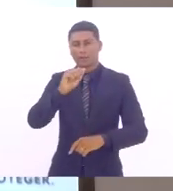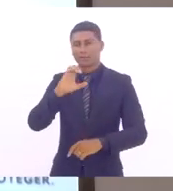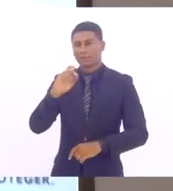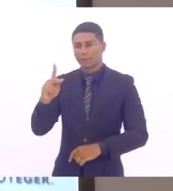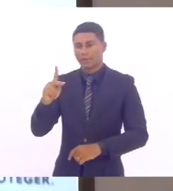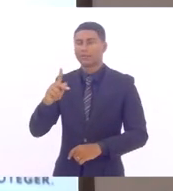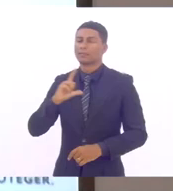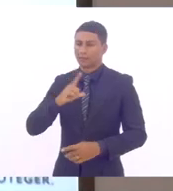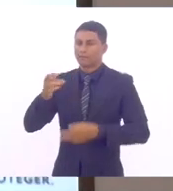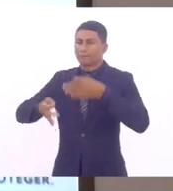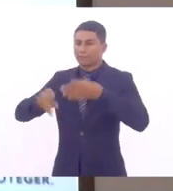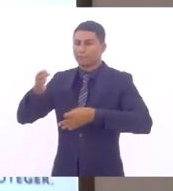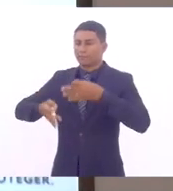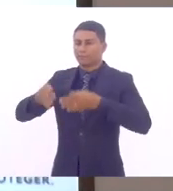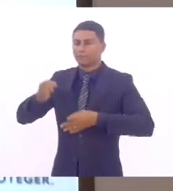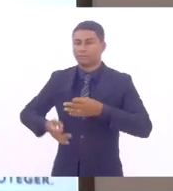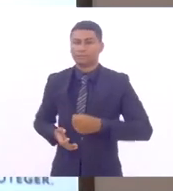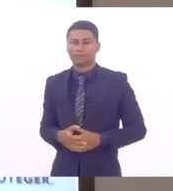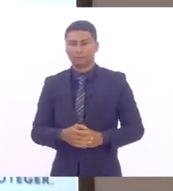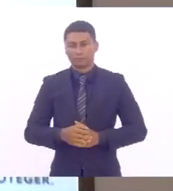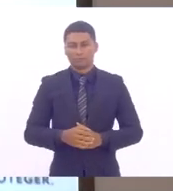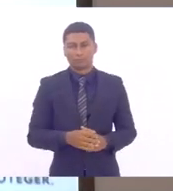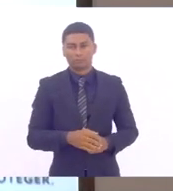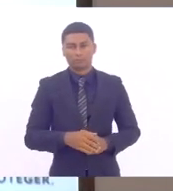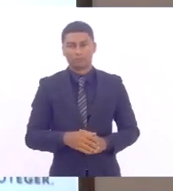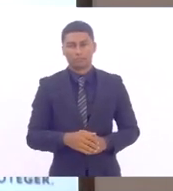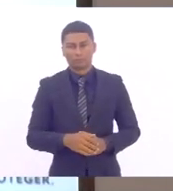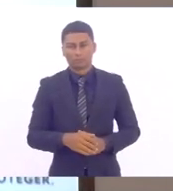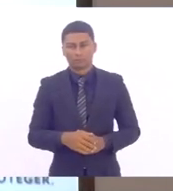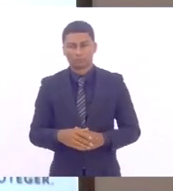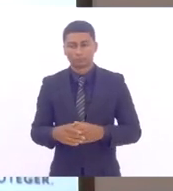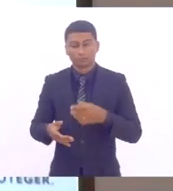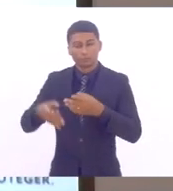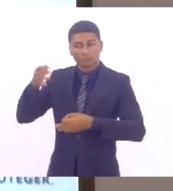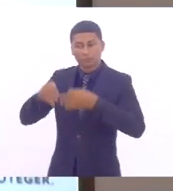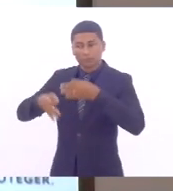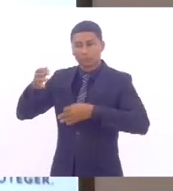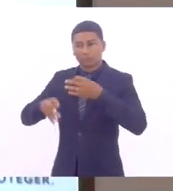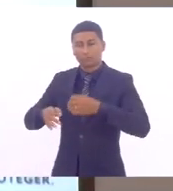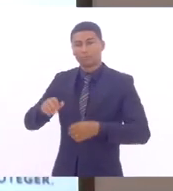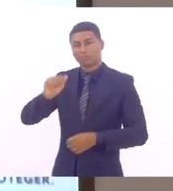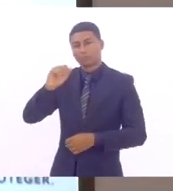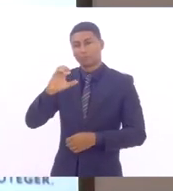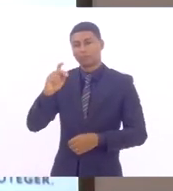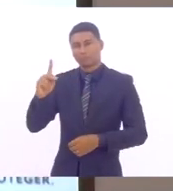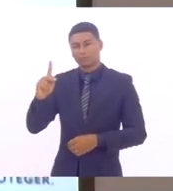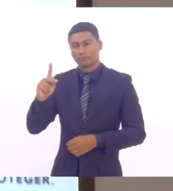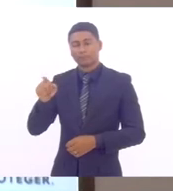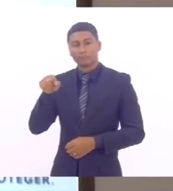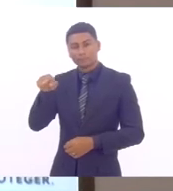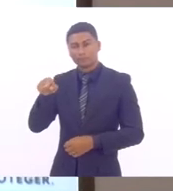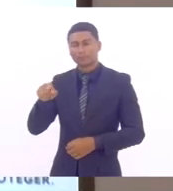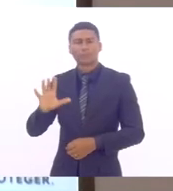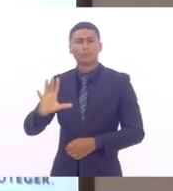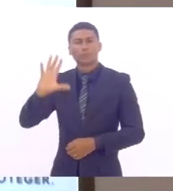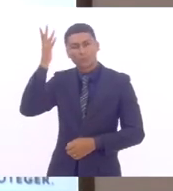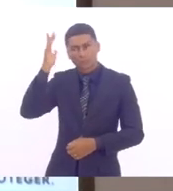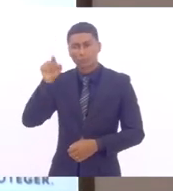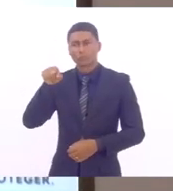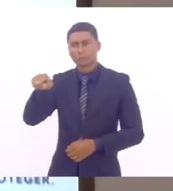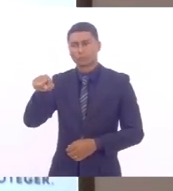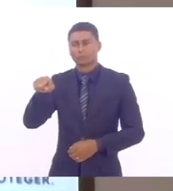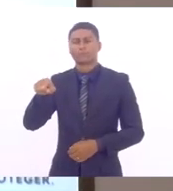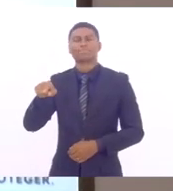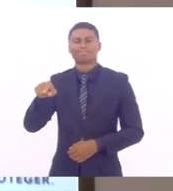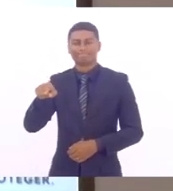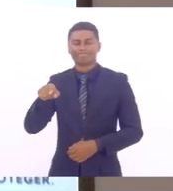favor. E aí, né, nessas ACPs estão um dos fatos que motivaram, tá? Foi um fato muito